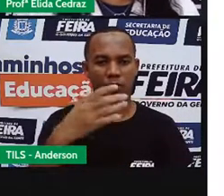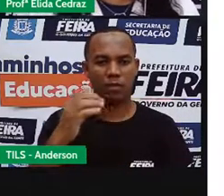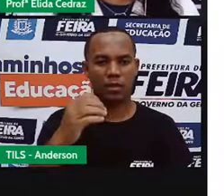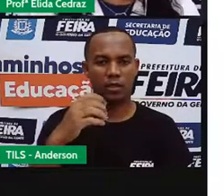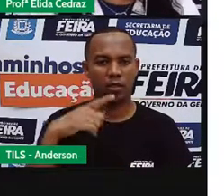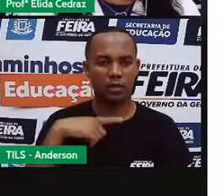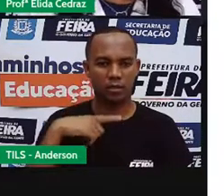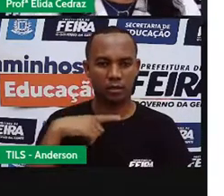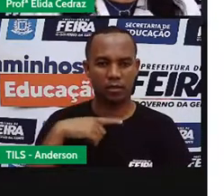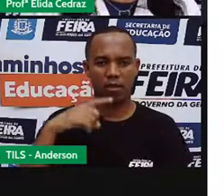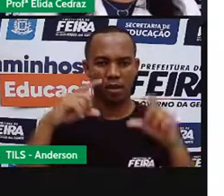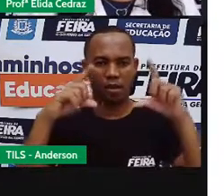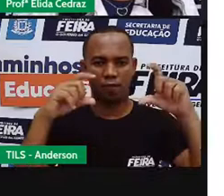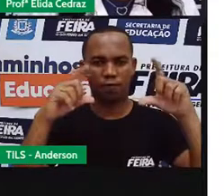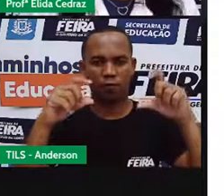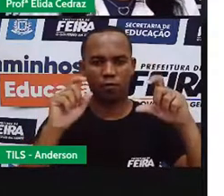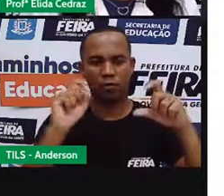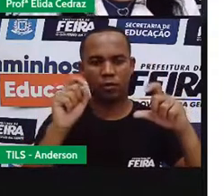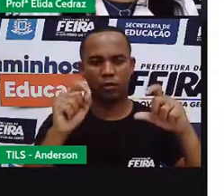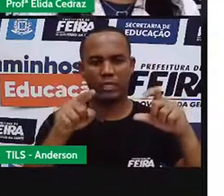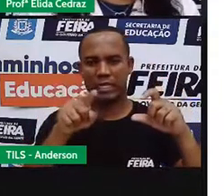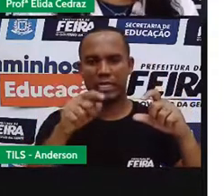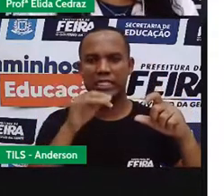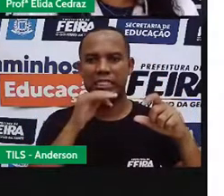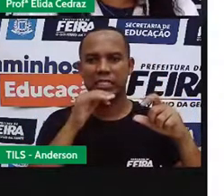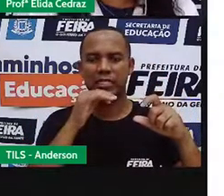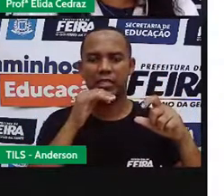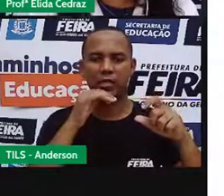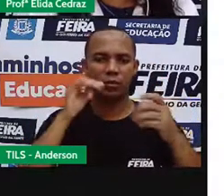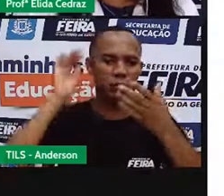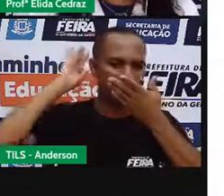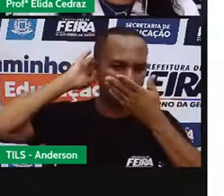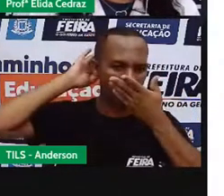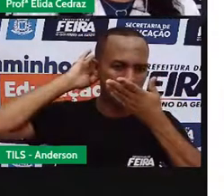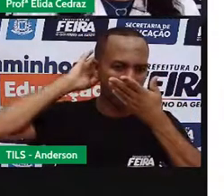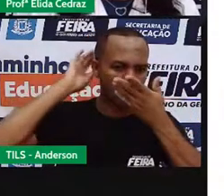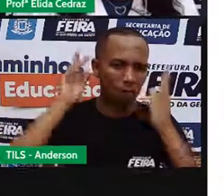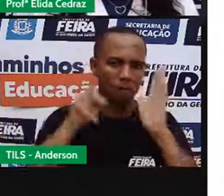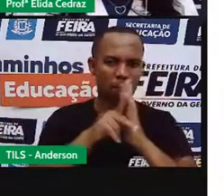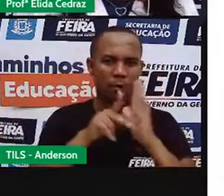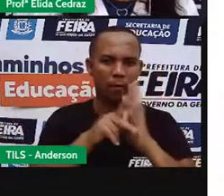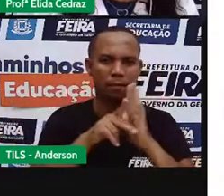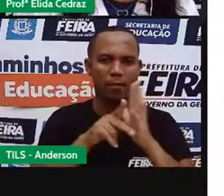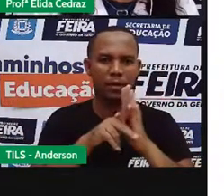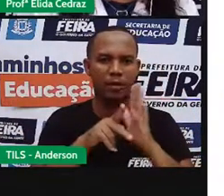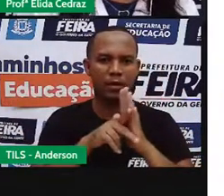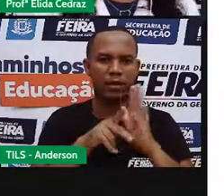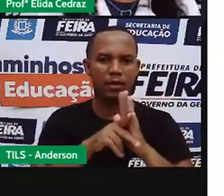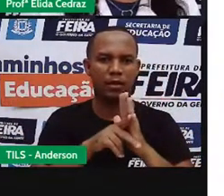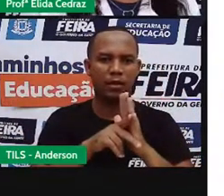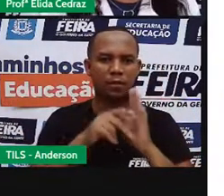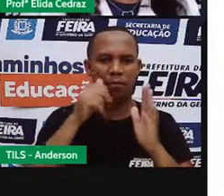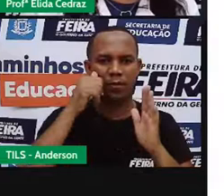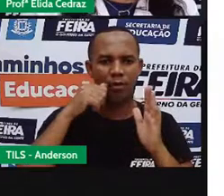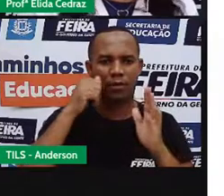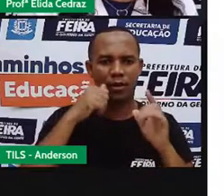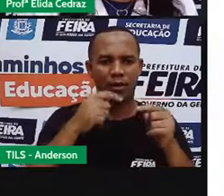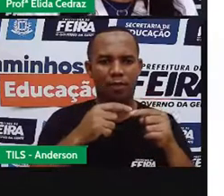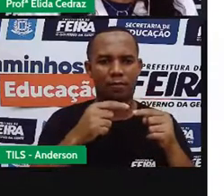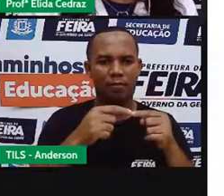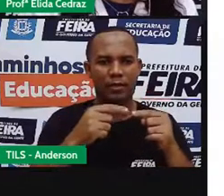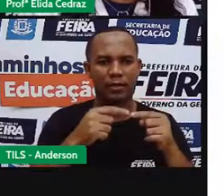da cabocla, representando a índia Catarina Paraguaçu e a figura feminina nas lutas